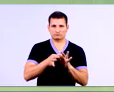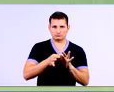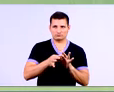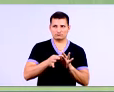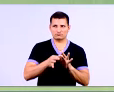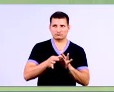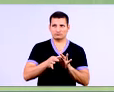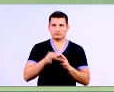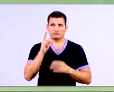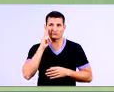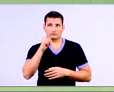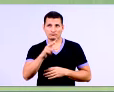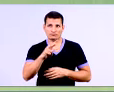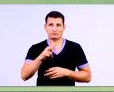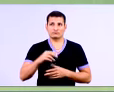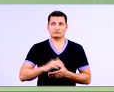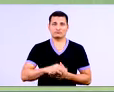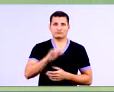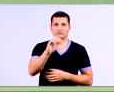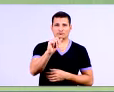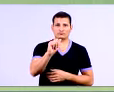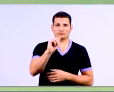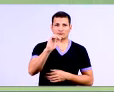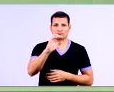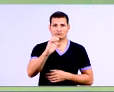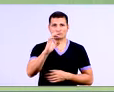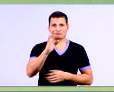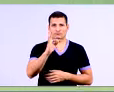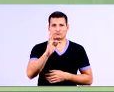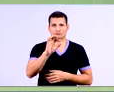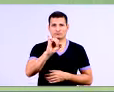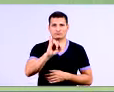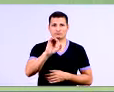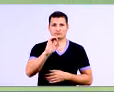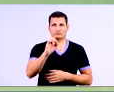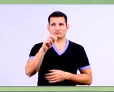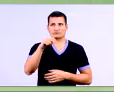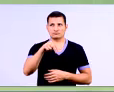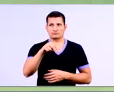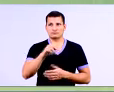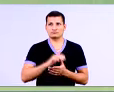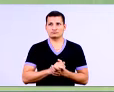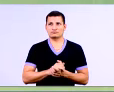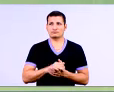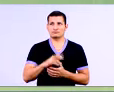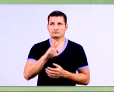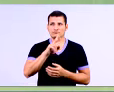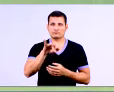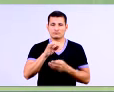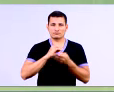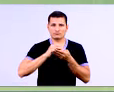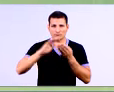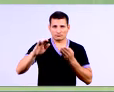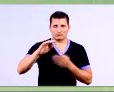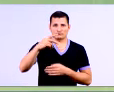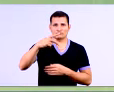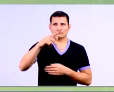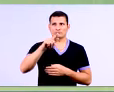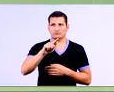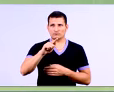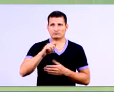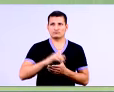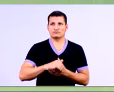o atributo action. Eu estou dizendo que ele, ao enviar esse formulário, vai enviar para a página